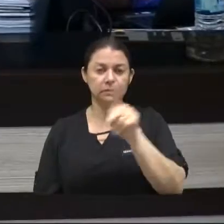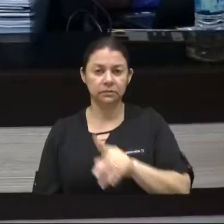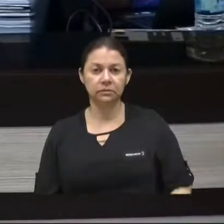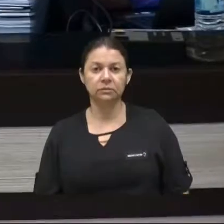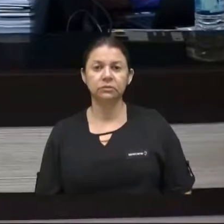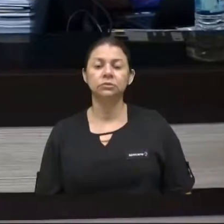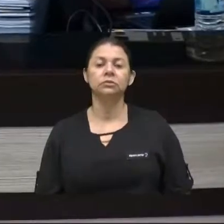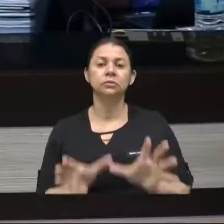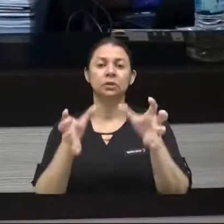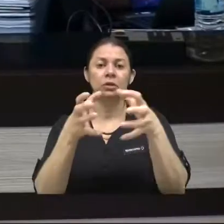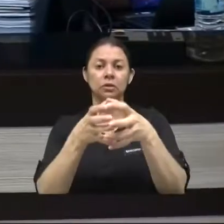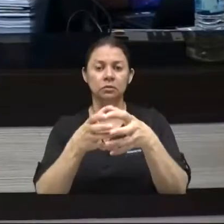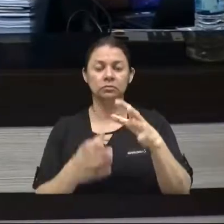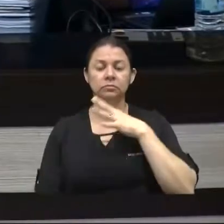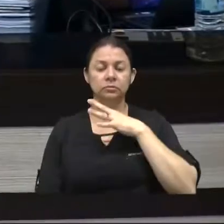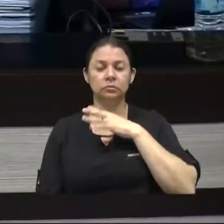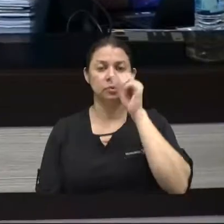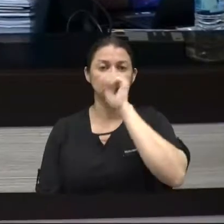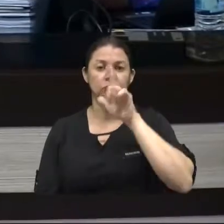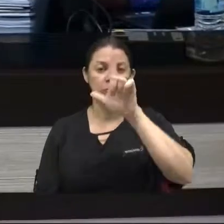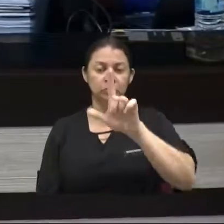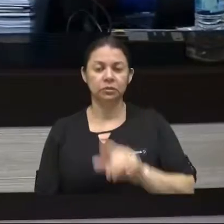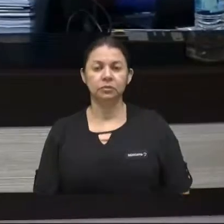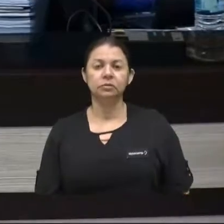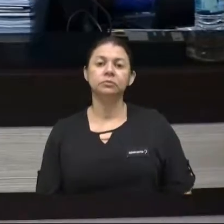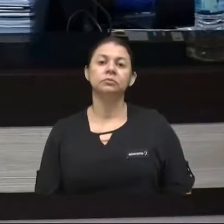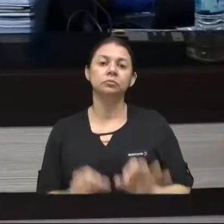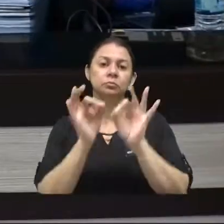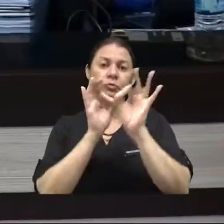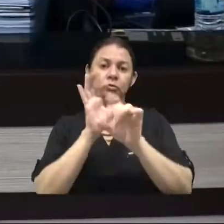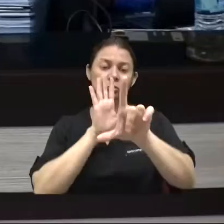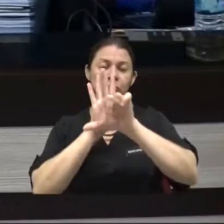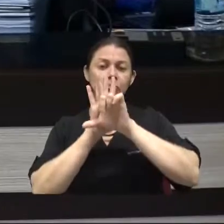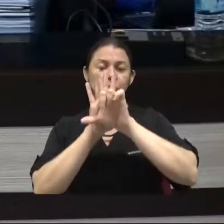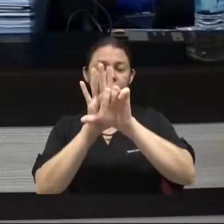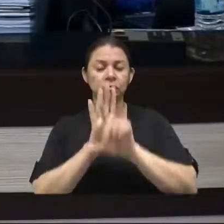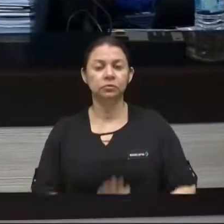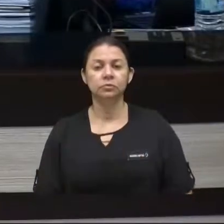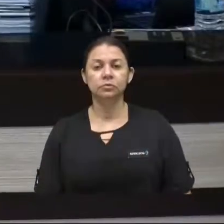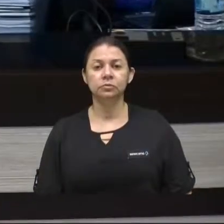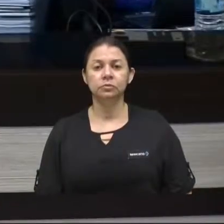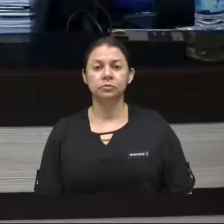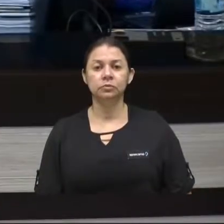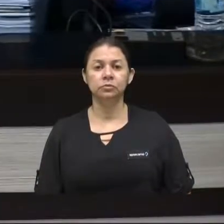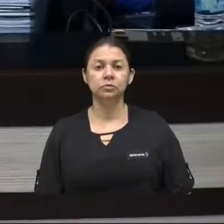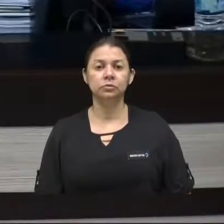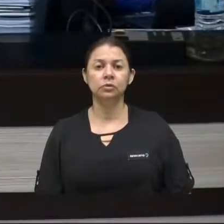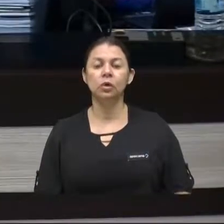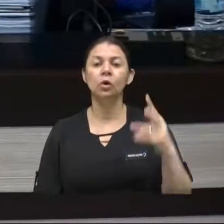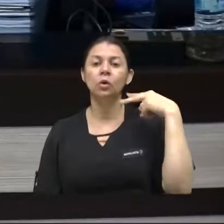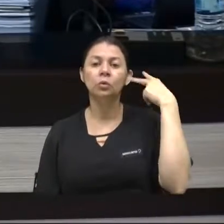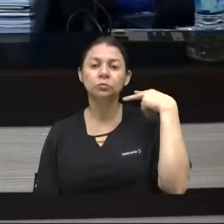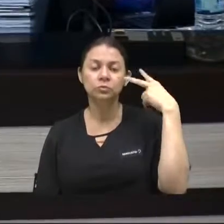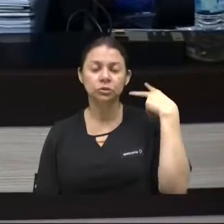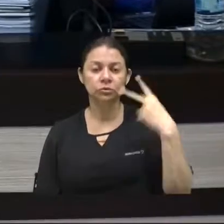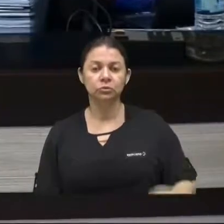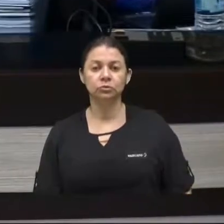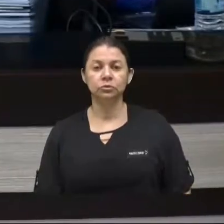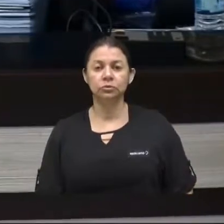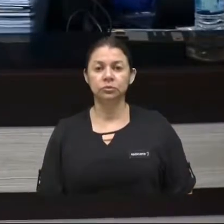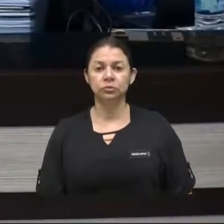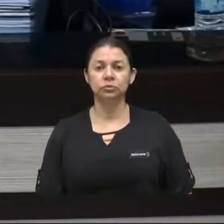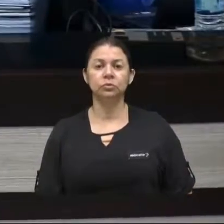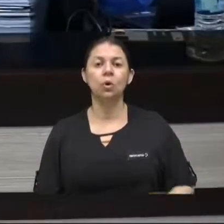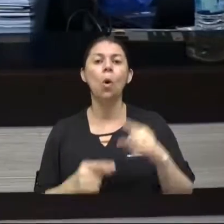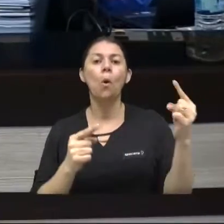assunto encaminha projeto de lei. Vimos a presença de Vossa Excelência e dos dignos vereadores que compõem essa egrégia Câmara Municipal com o objetivo